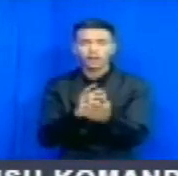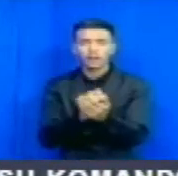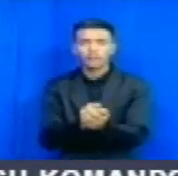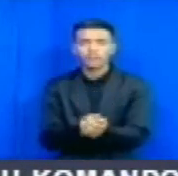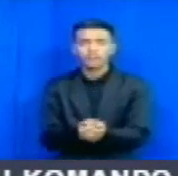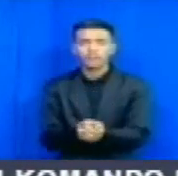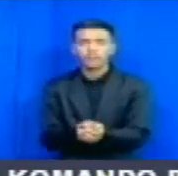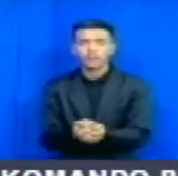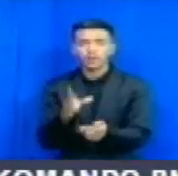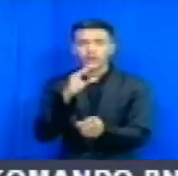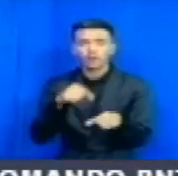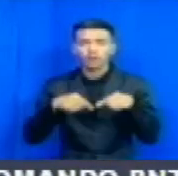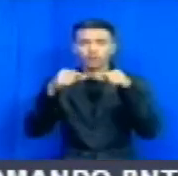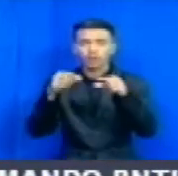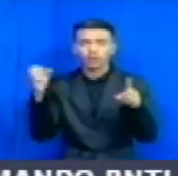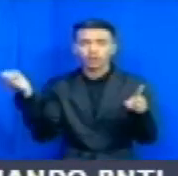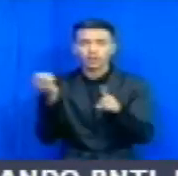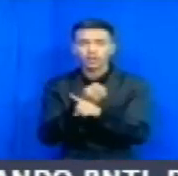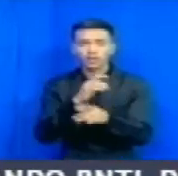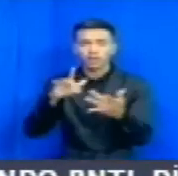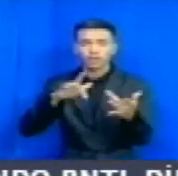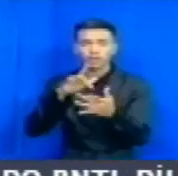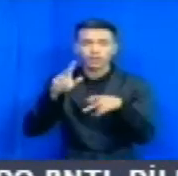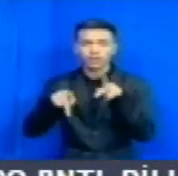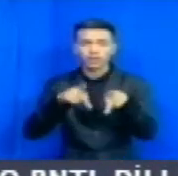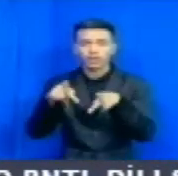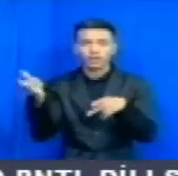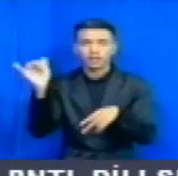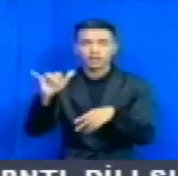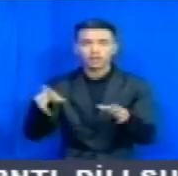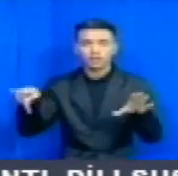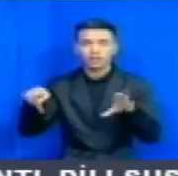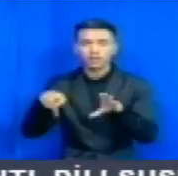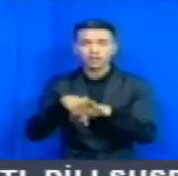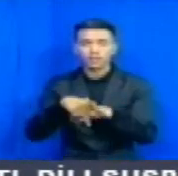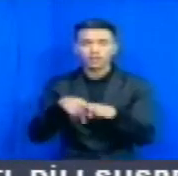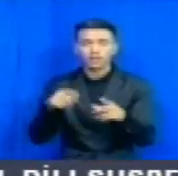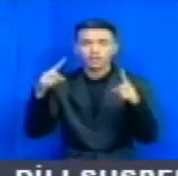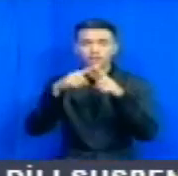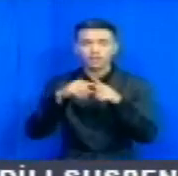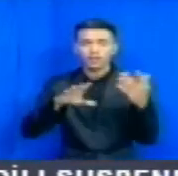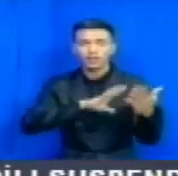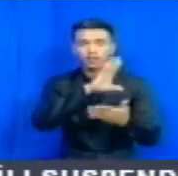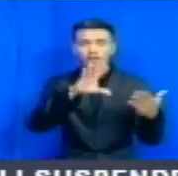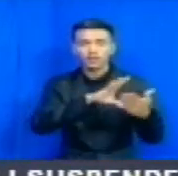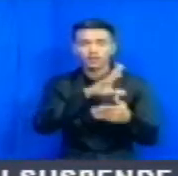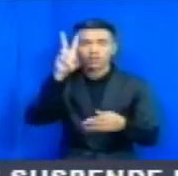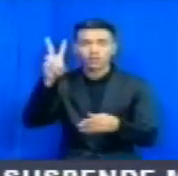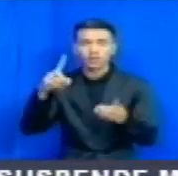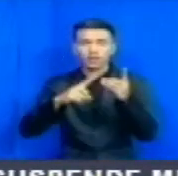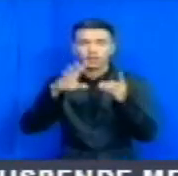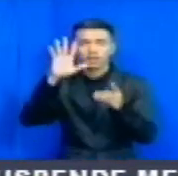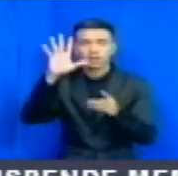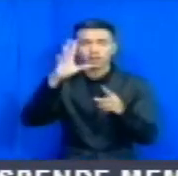engrafamento, no fo oportunidade movimento saranisira ori participa ba evento rua, dia 5,